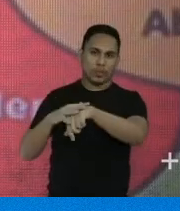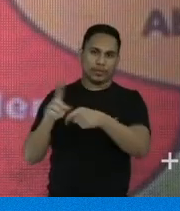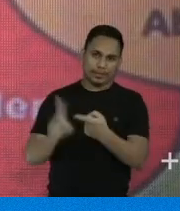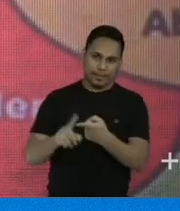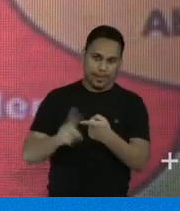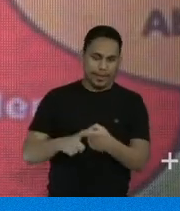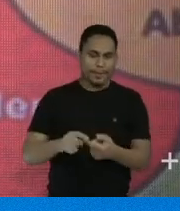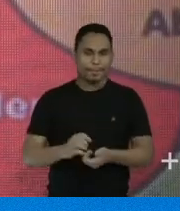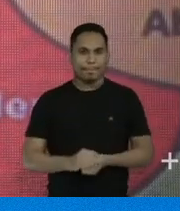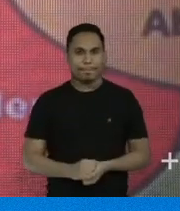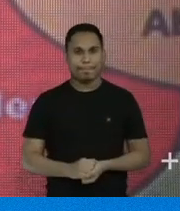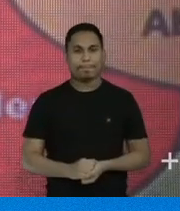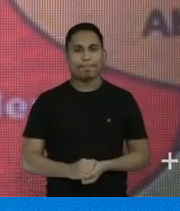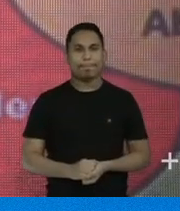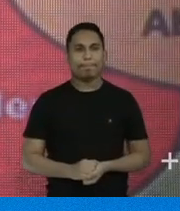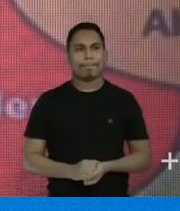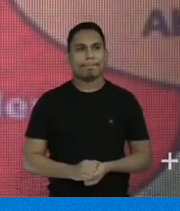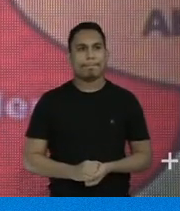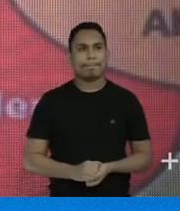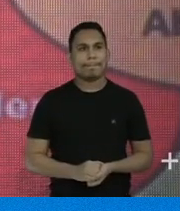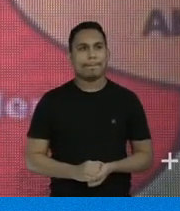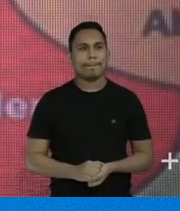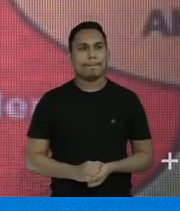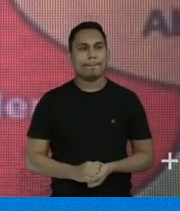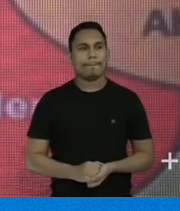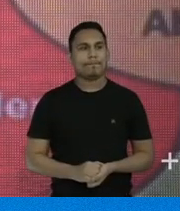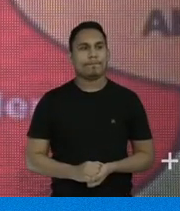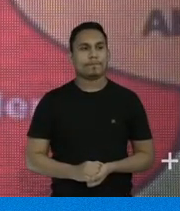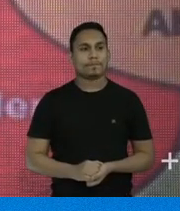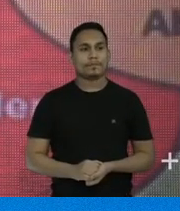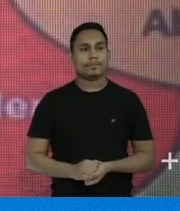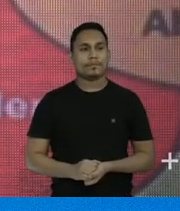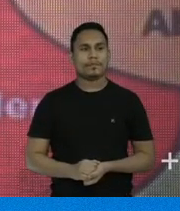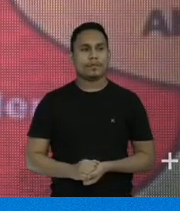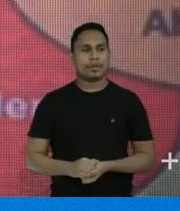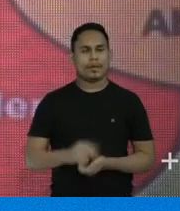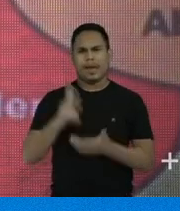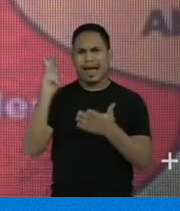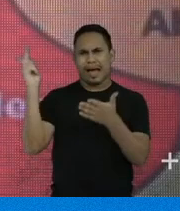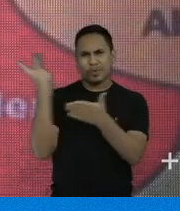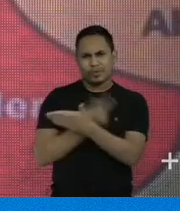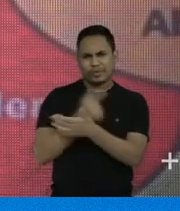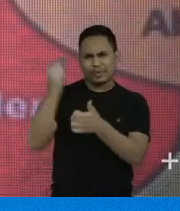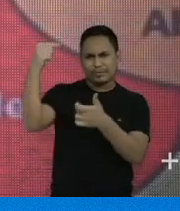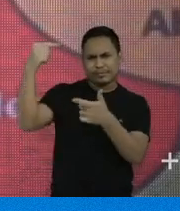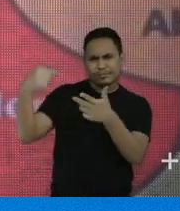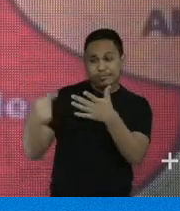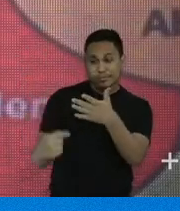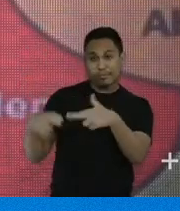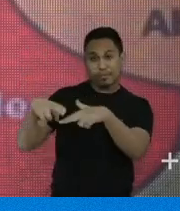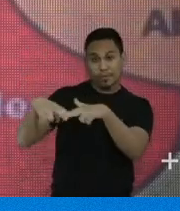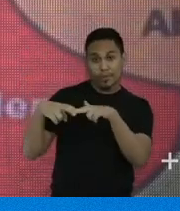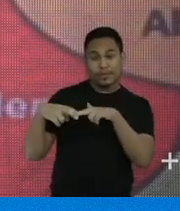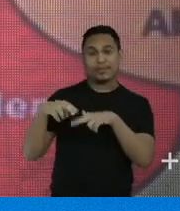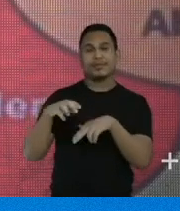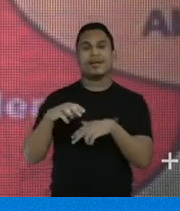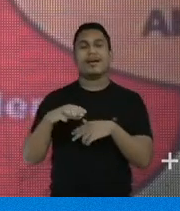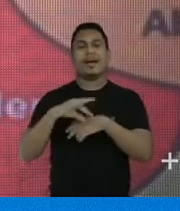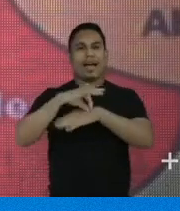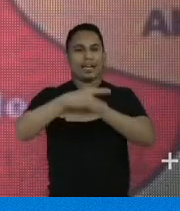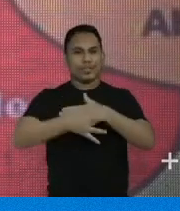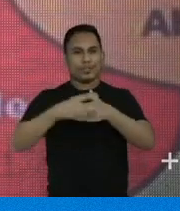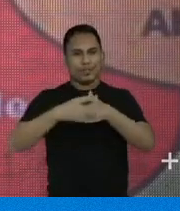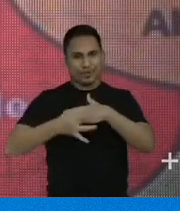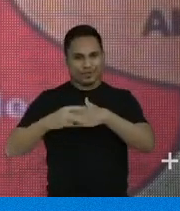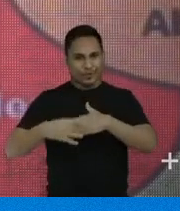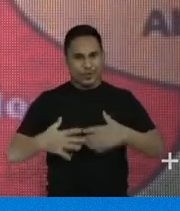Além disso, em decorrência disso tudo, podemos dizer, é que essa adiposidade abdominal,